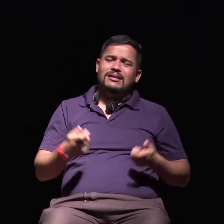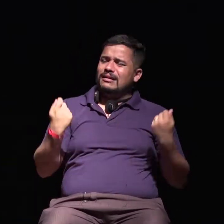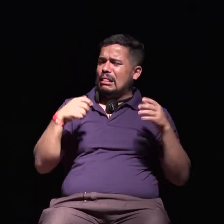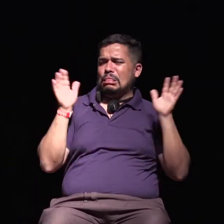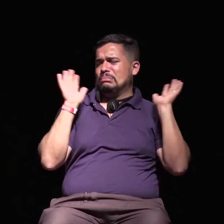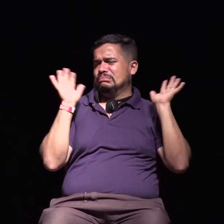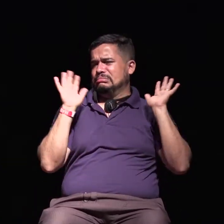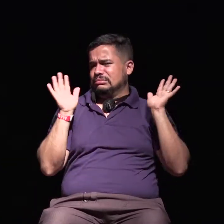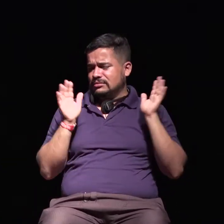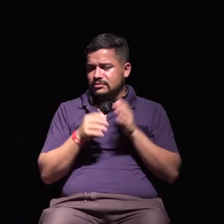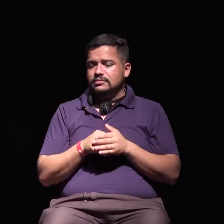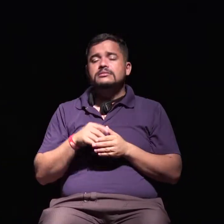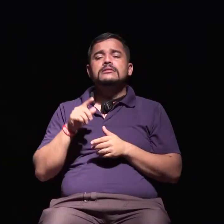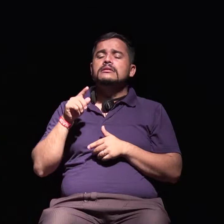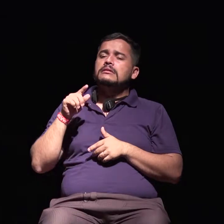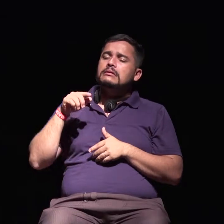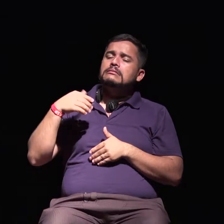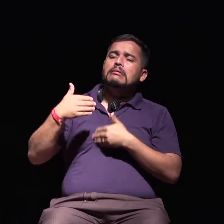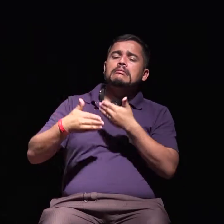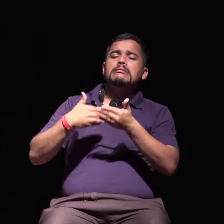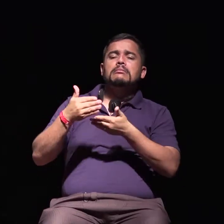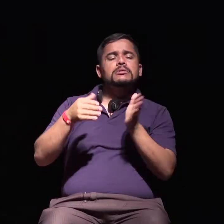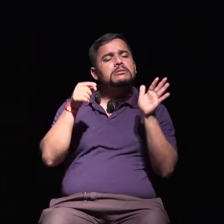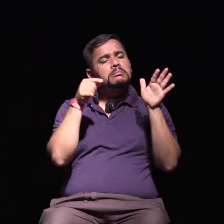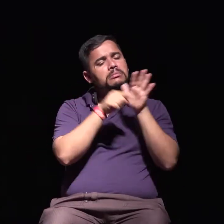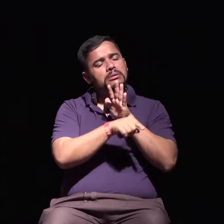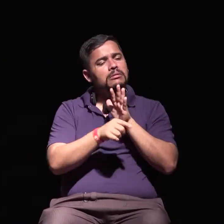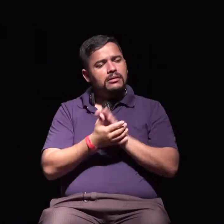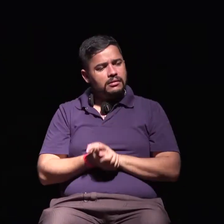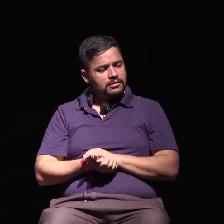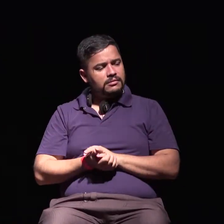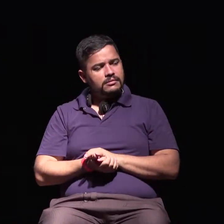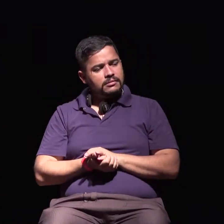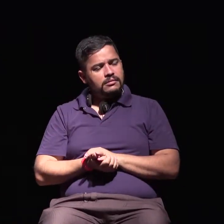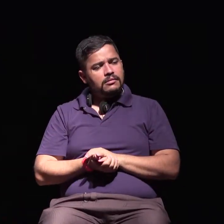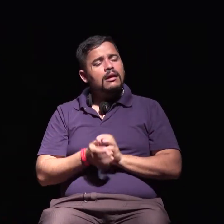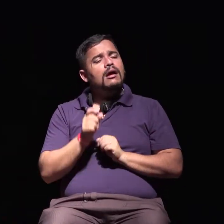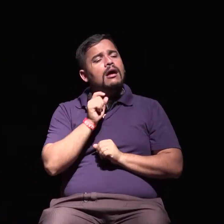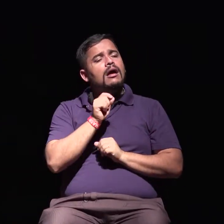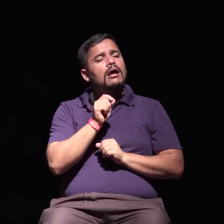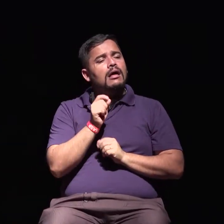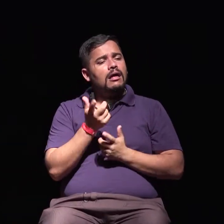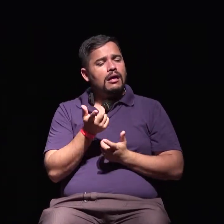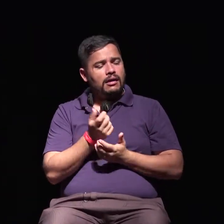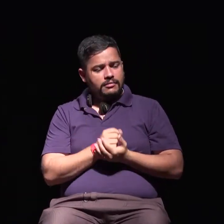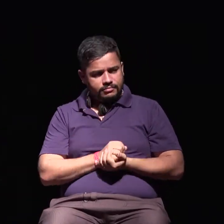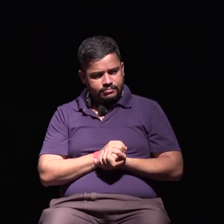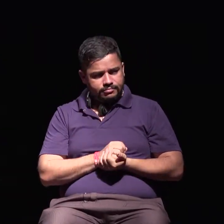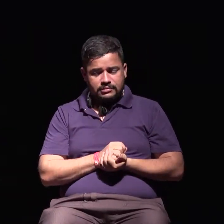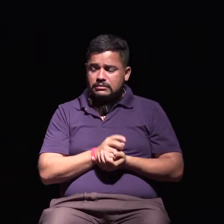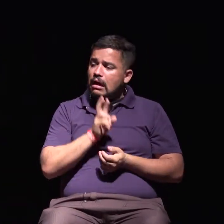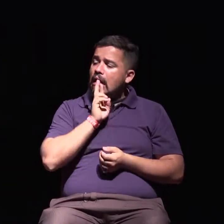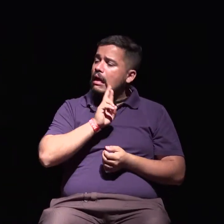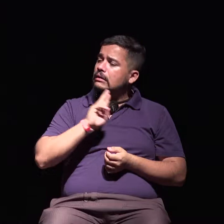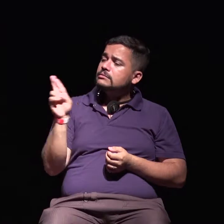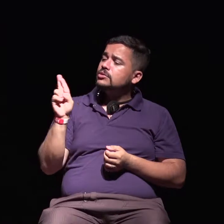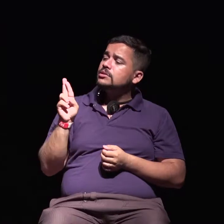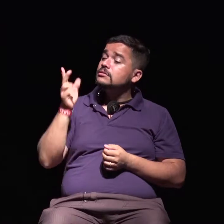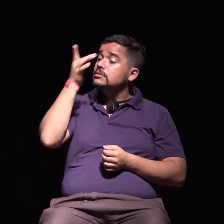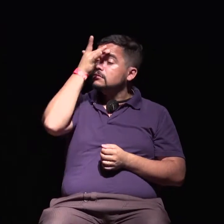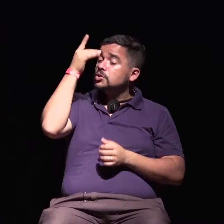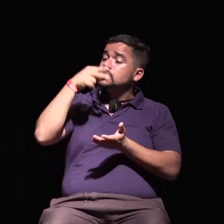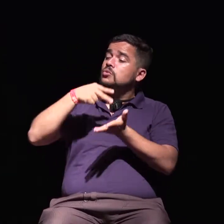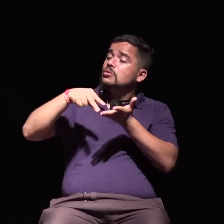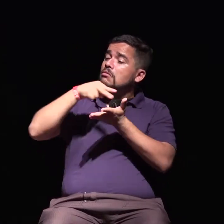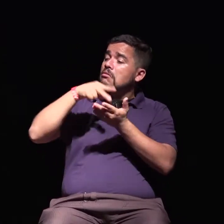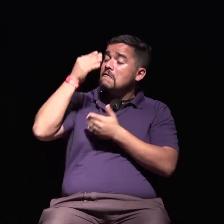Leroy. Minutos depois, perguntei a ele, diz Wagner, quem é Xavier Leroy? Ele me respondeu, um dos